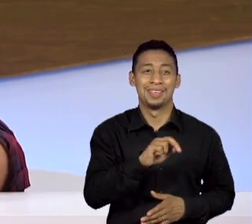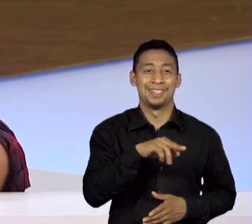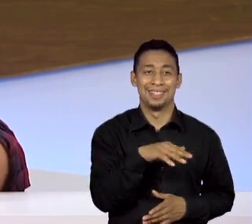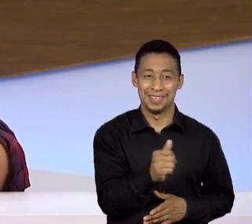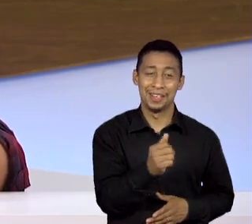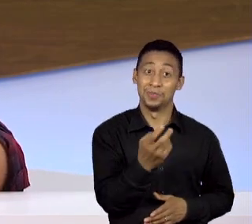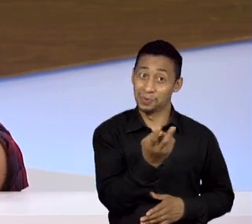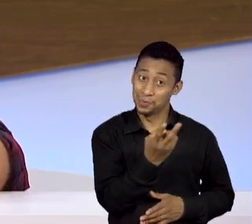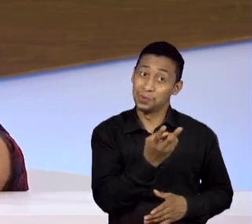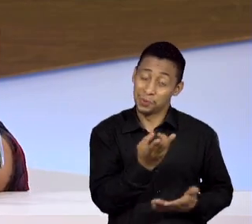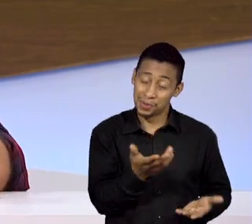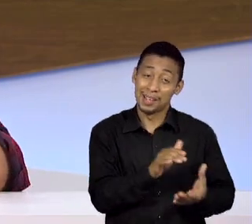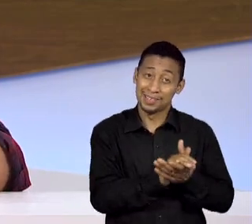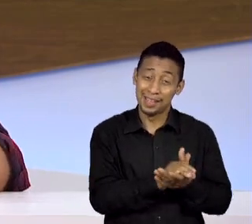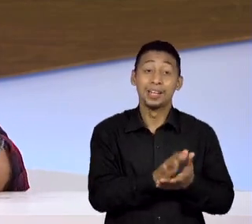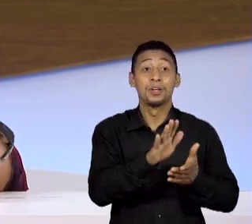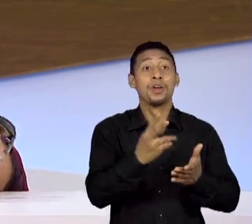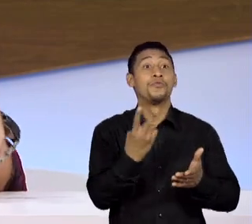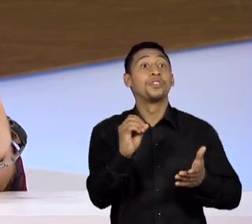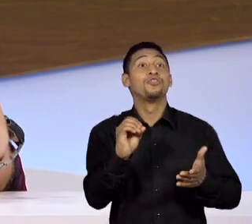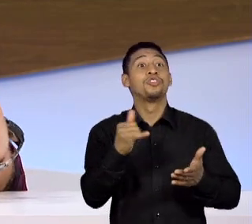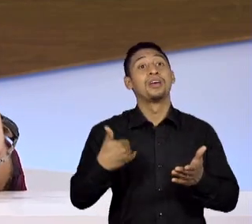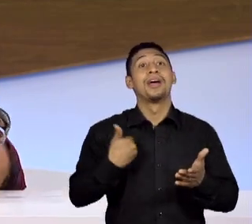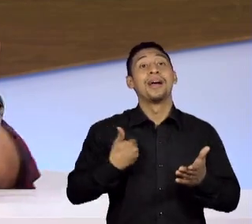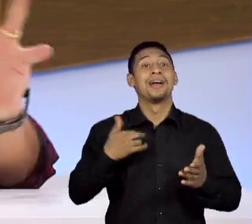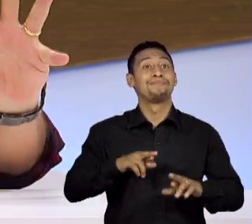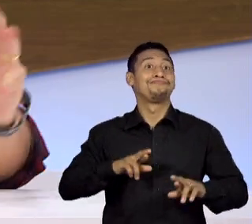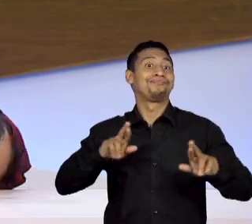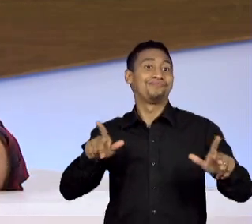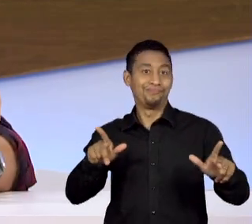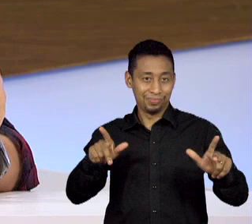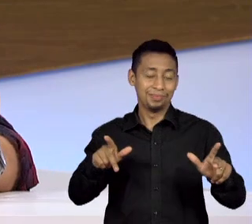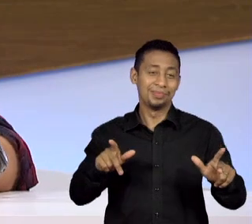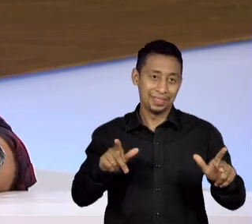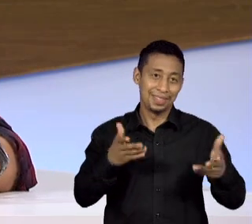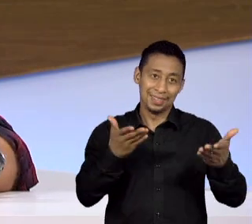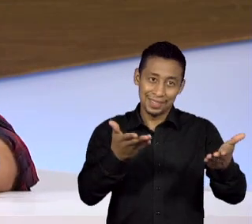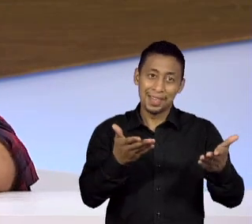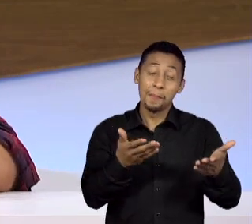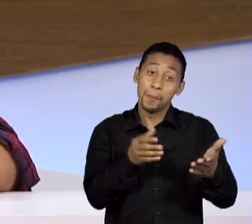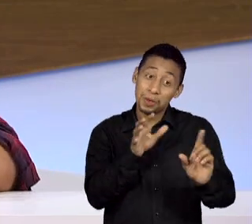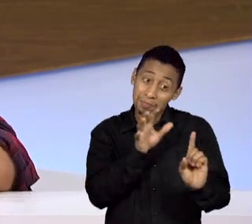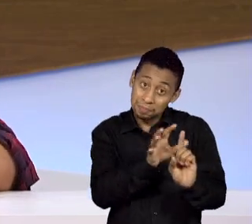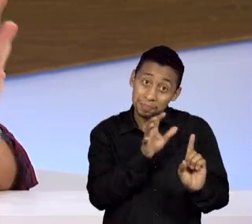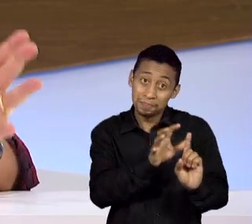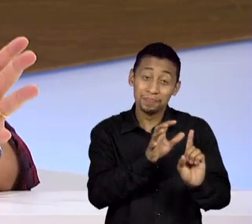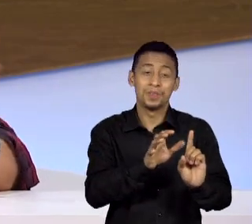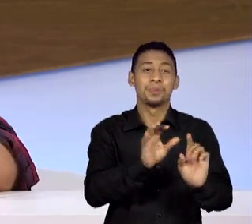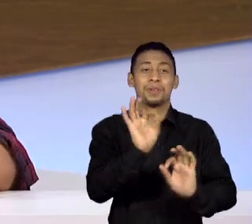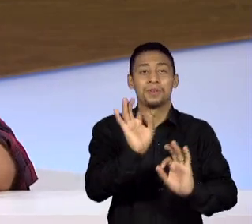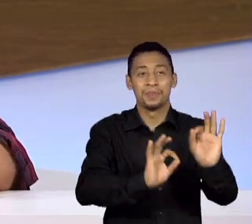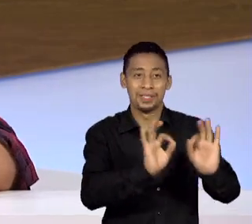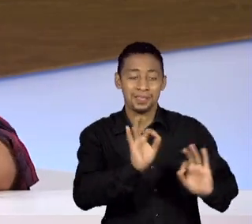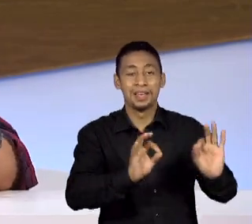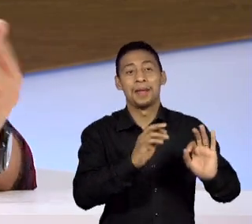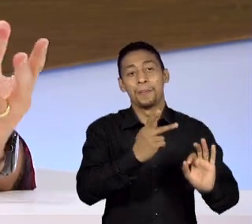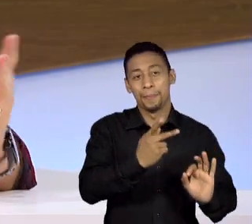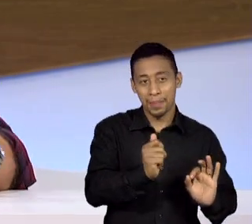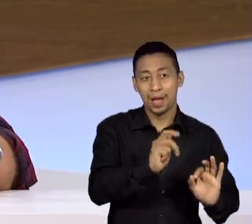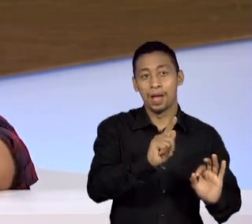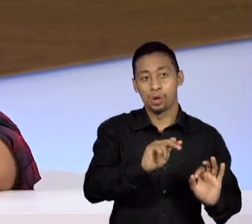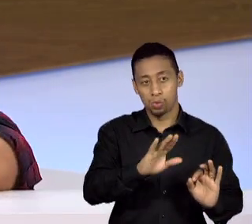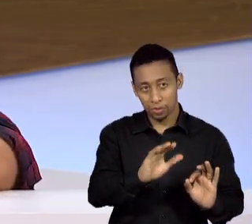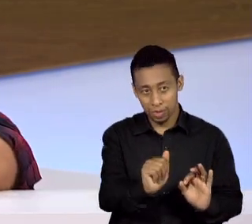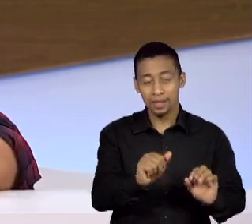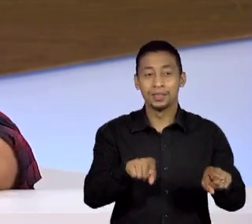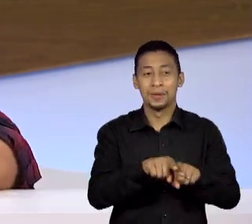anos de diferença também, pode ter afetado para colorir um pouco mais a personalidade da Paula e do Marcos e se há esse